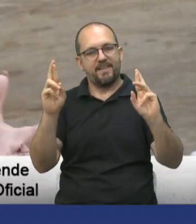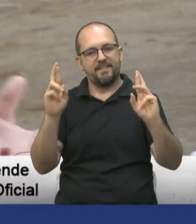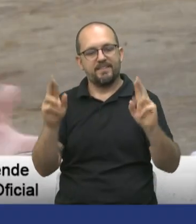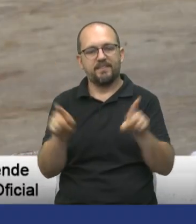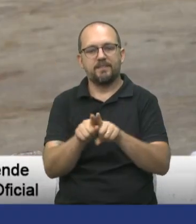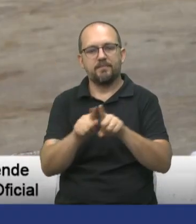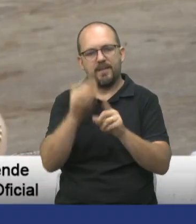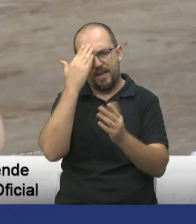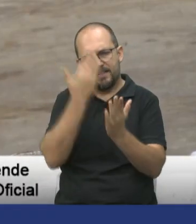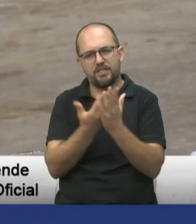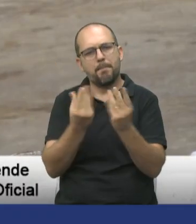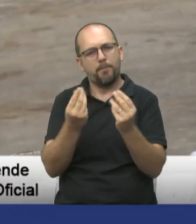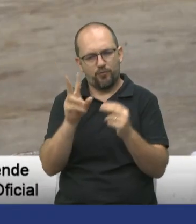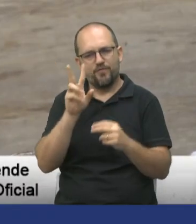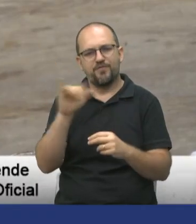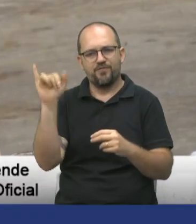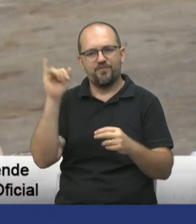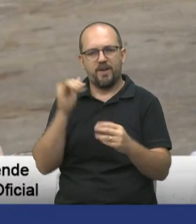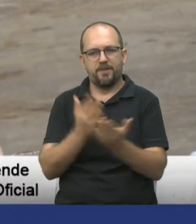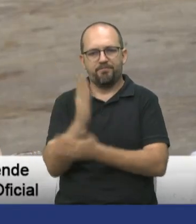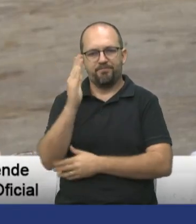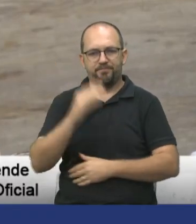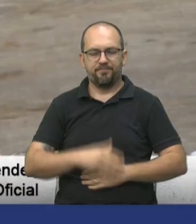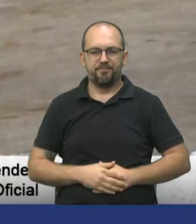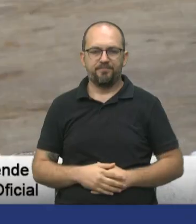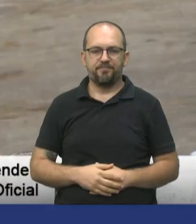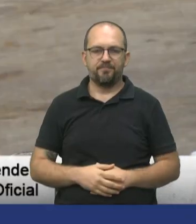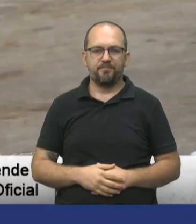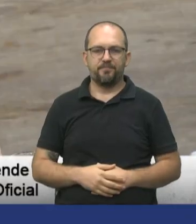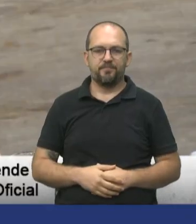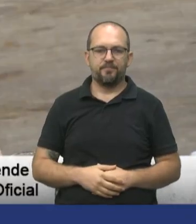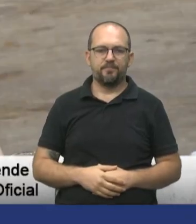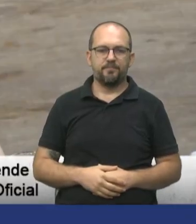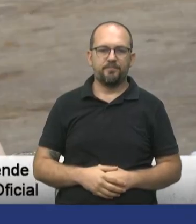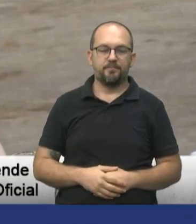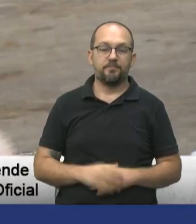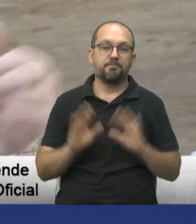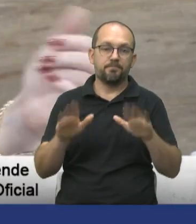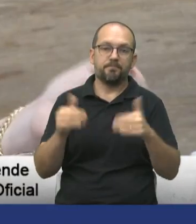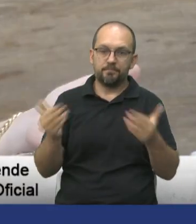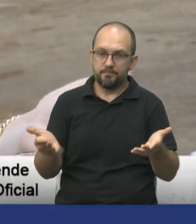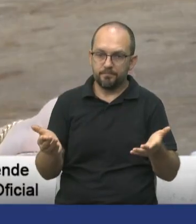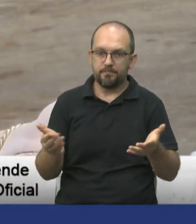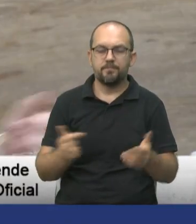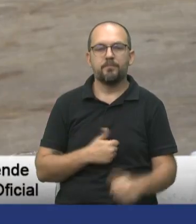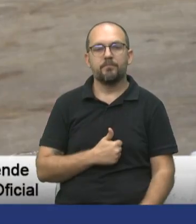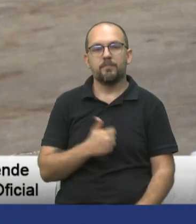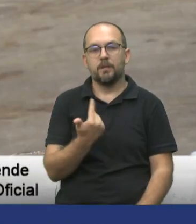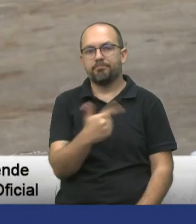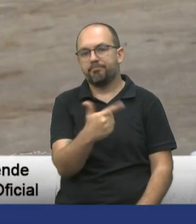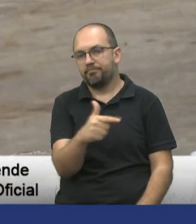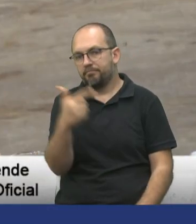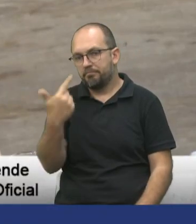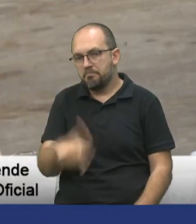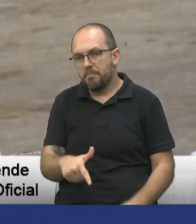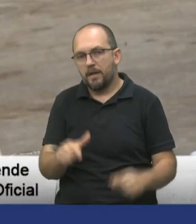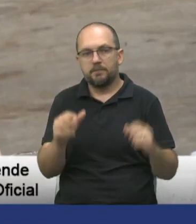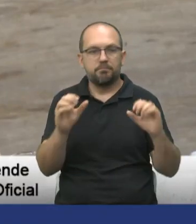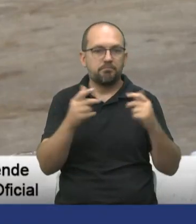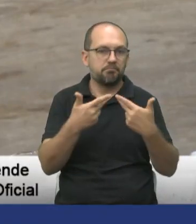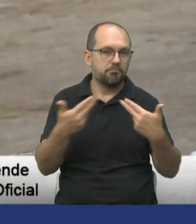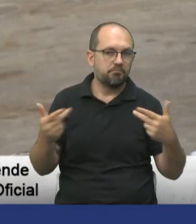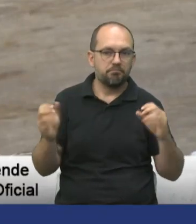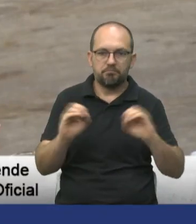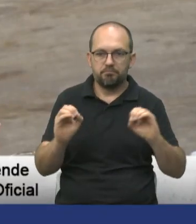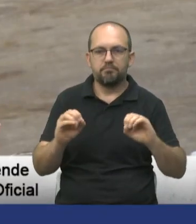e acredita muito que será neste caso. Então, não havendo nada mais,